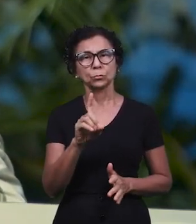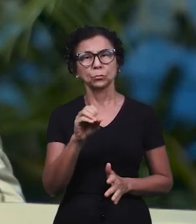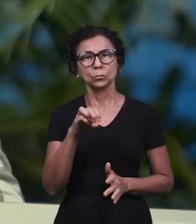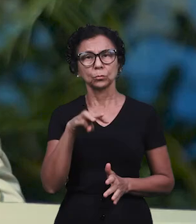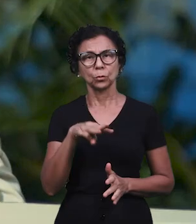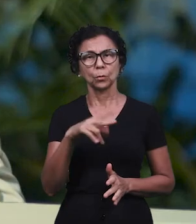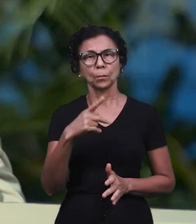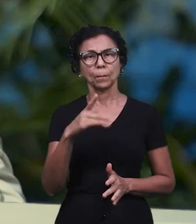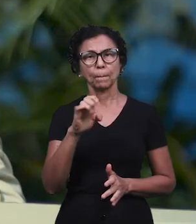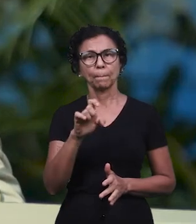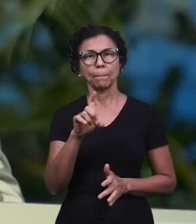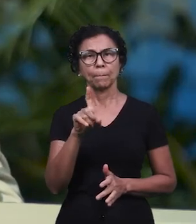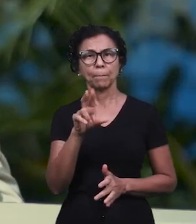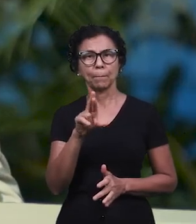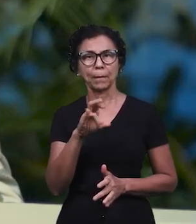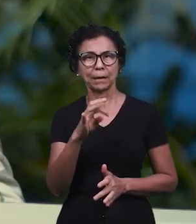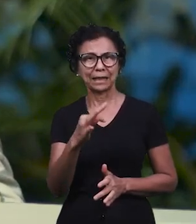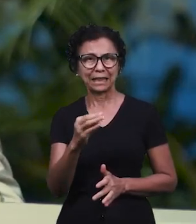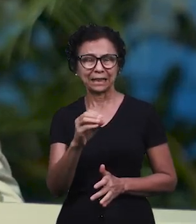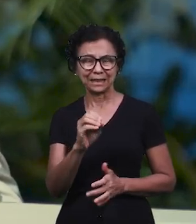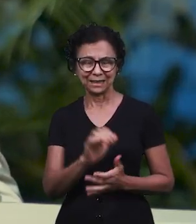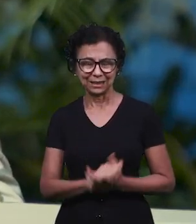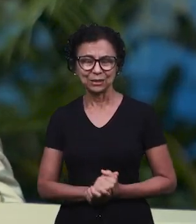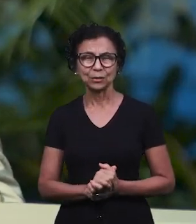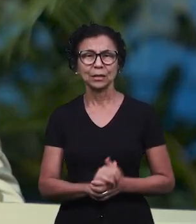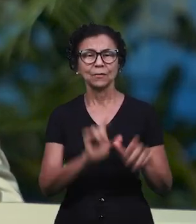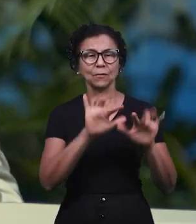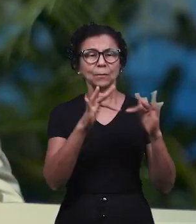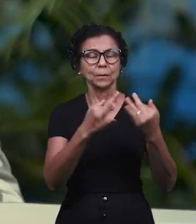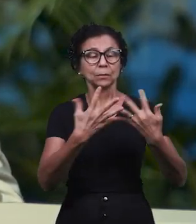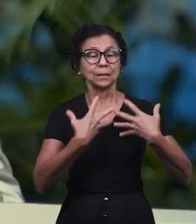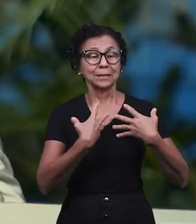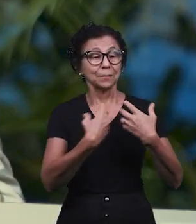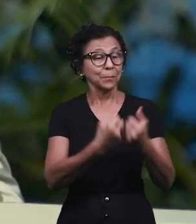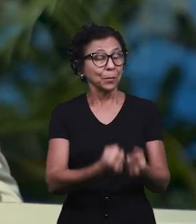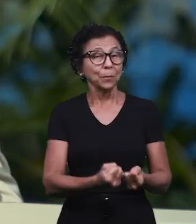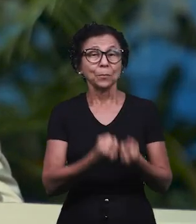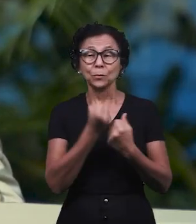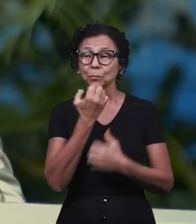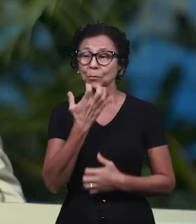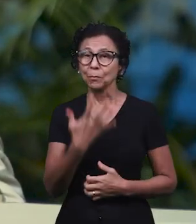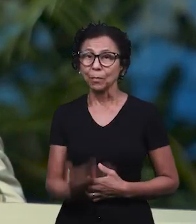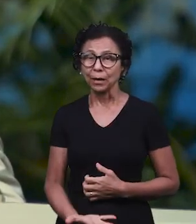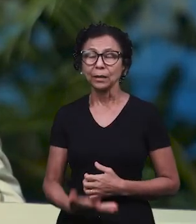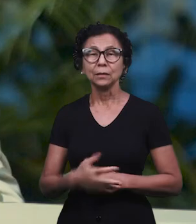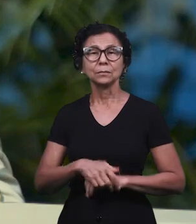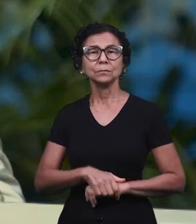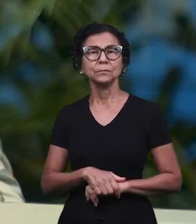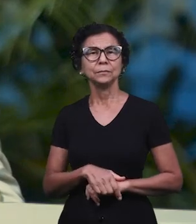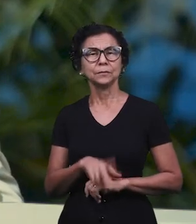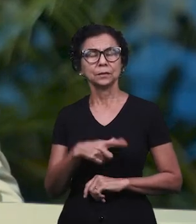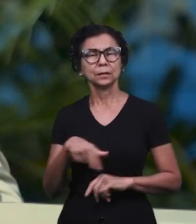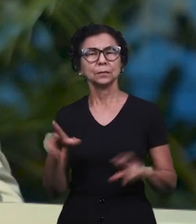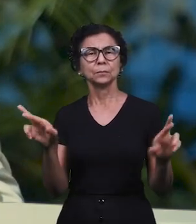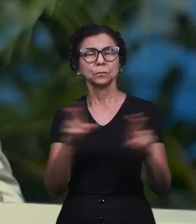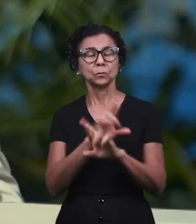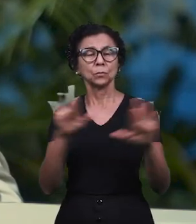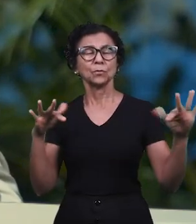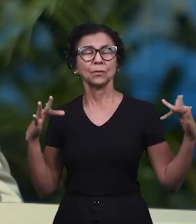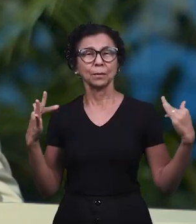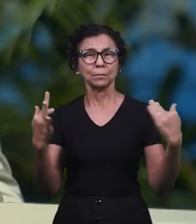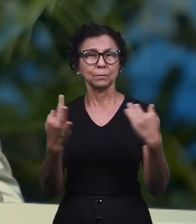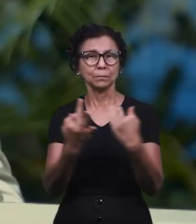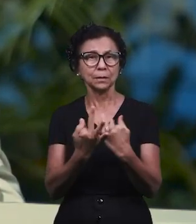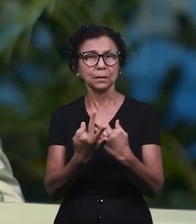nosso era na casa dos nossos companheiros, nossos colegas, nossos irmãos da igreja, onde nós tivemos um grande crescimento